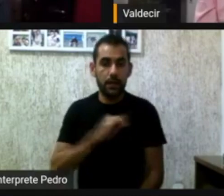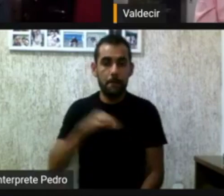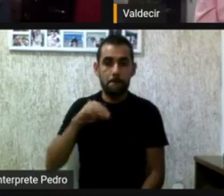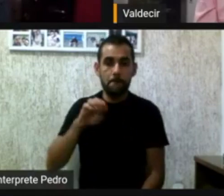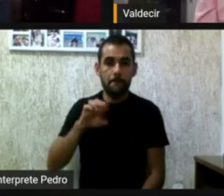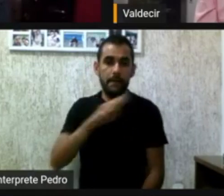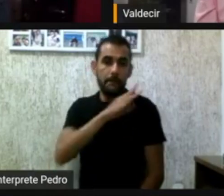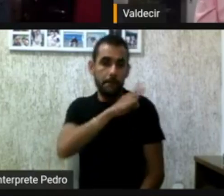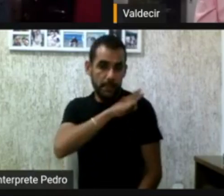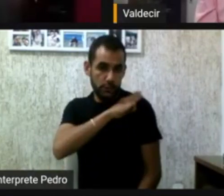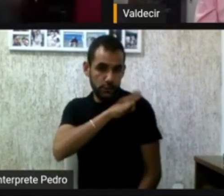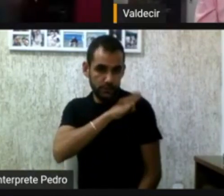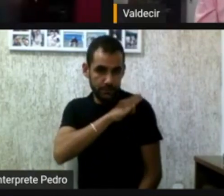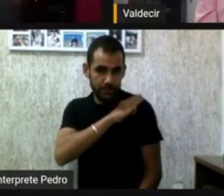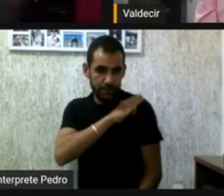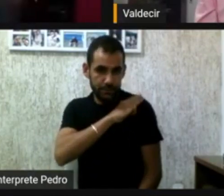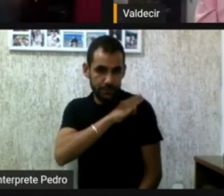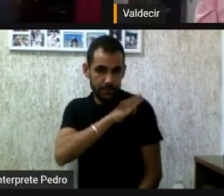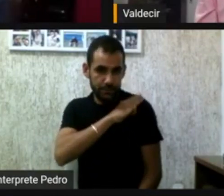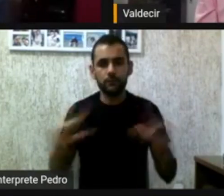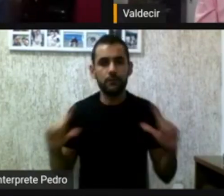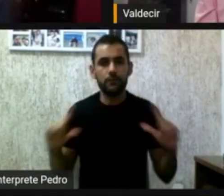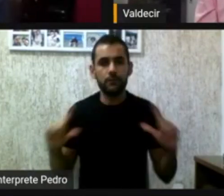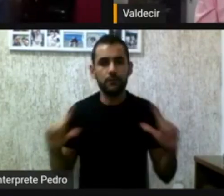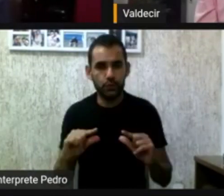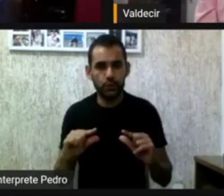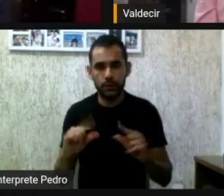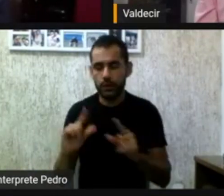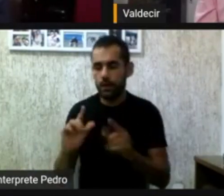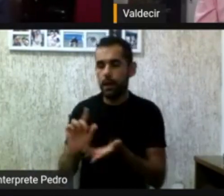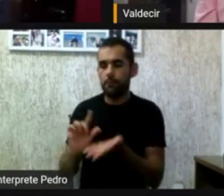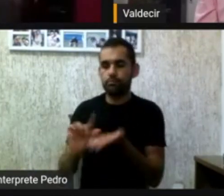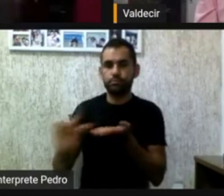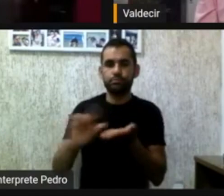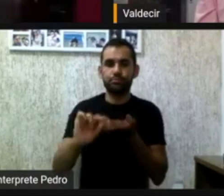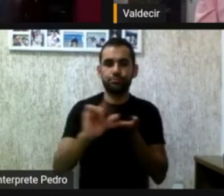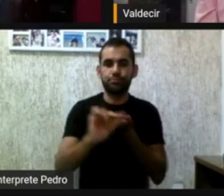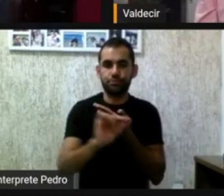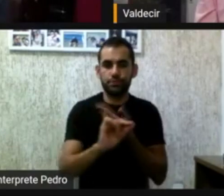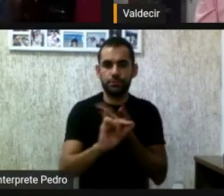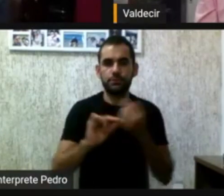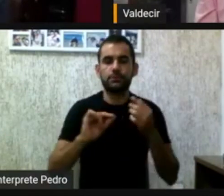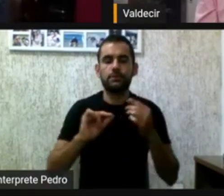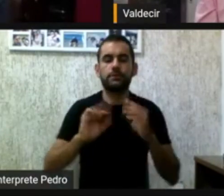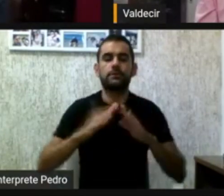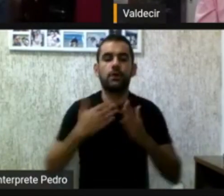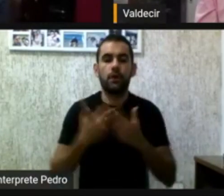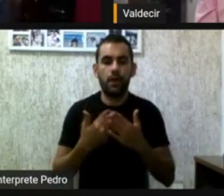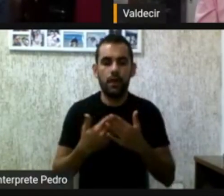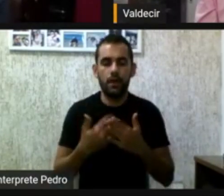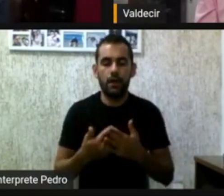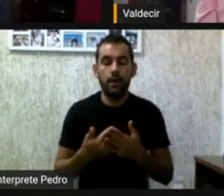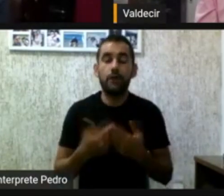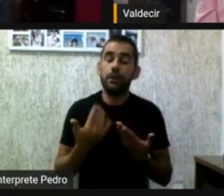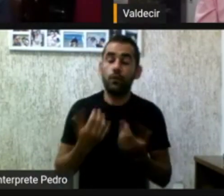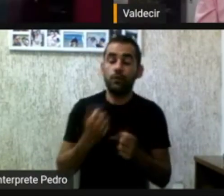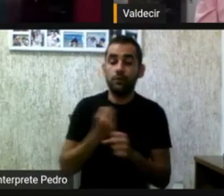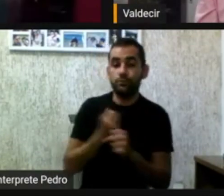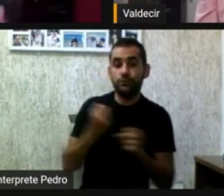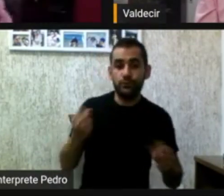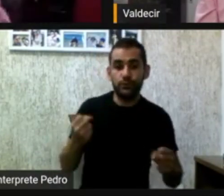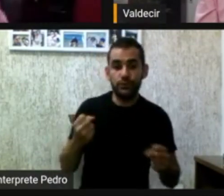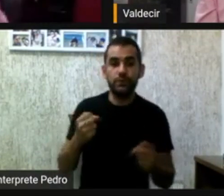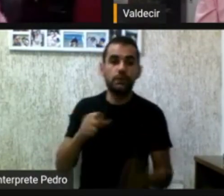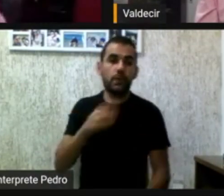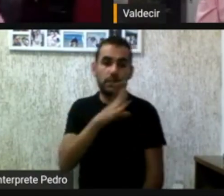como uma forma de diminuir aí a evasão escolar e possibilitando o adolescente e o jovem dar continuidade aos